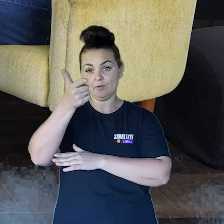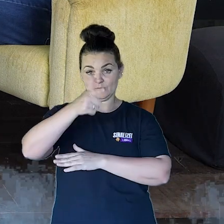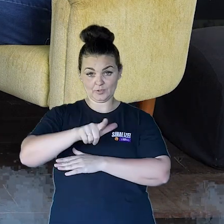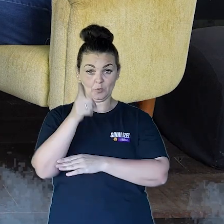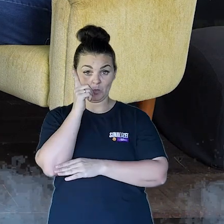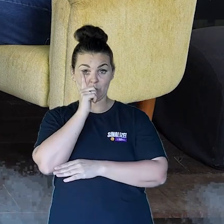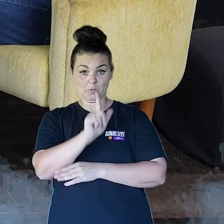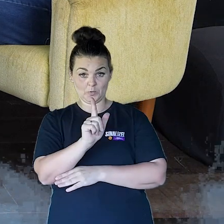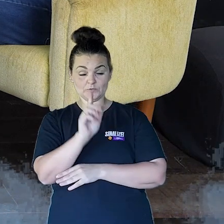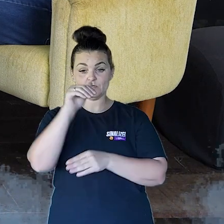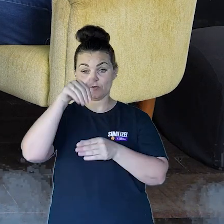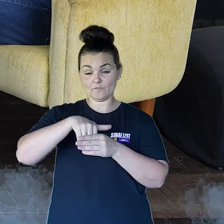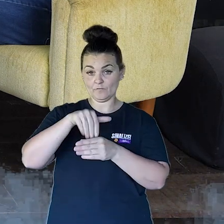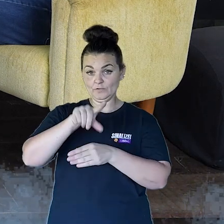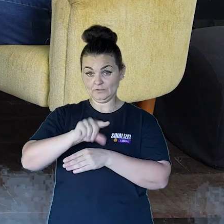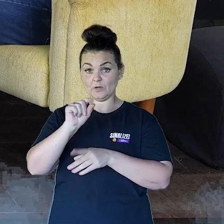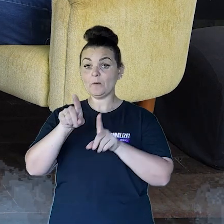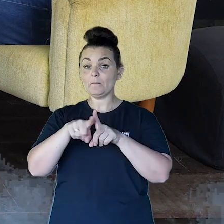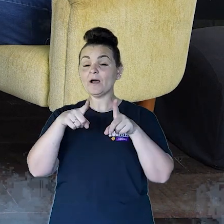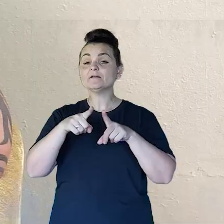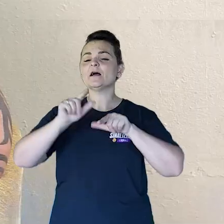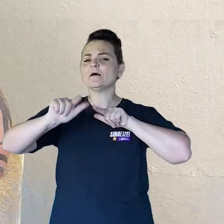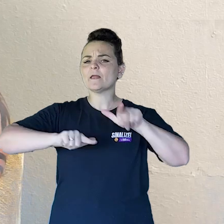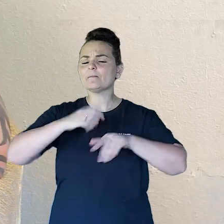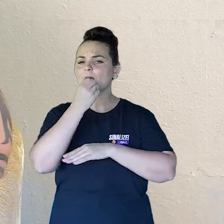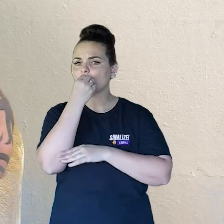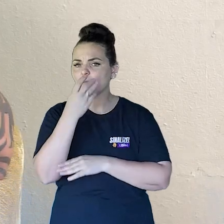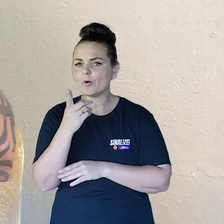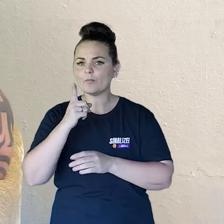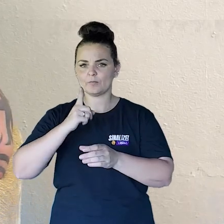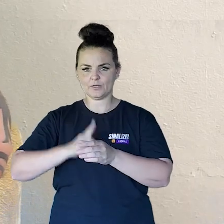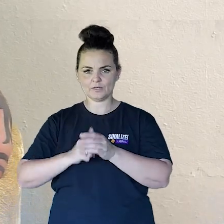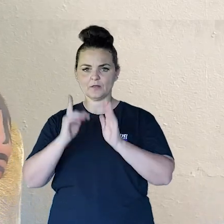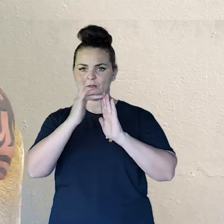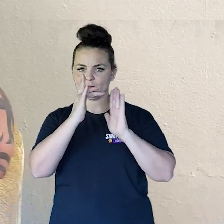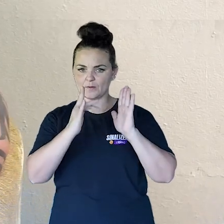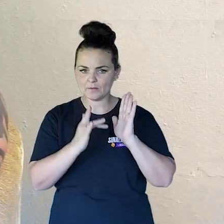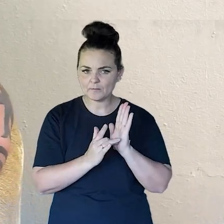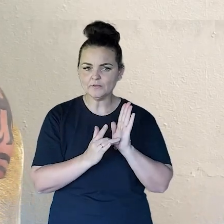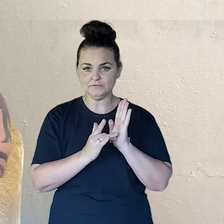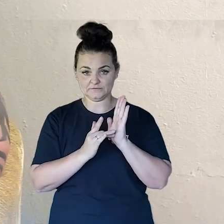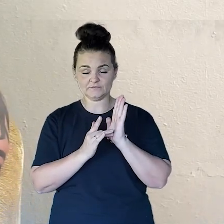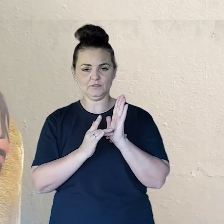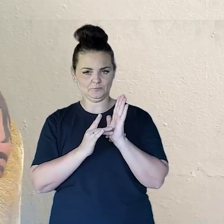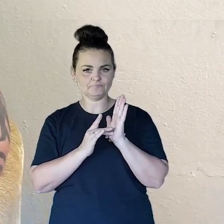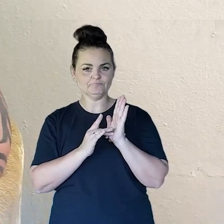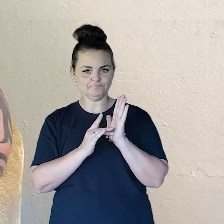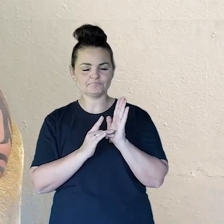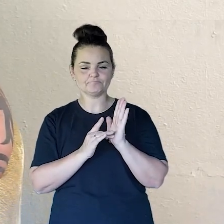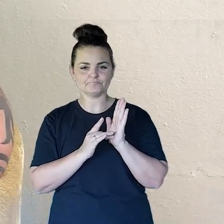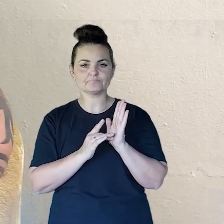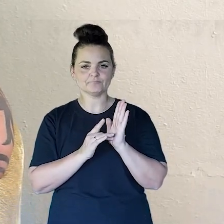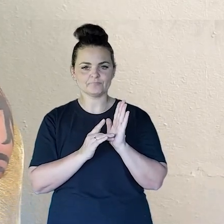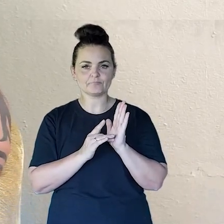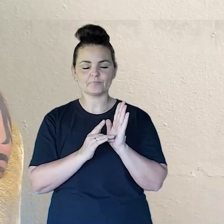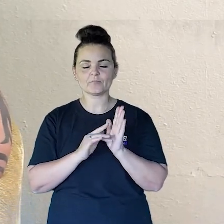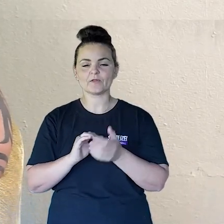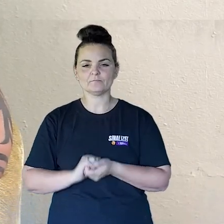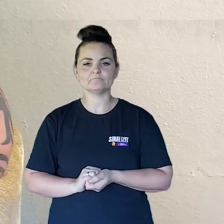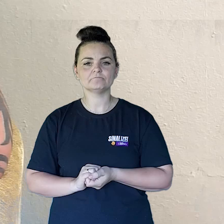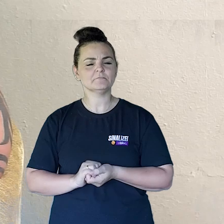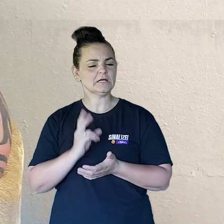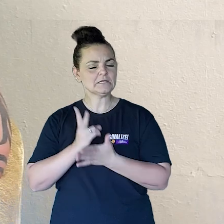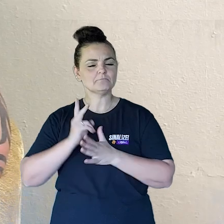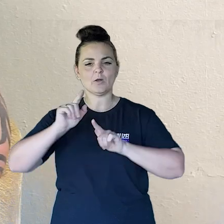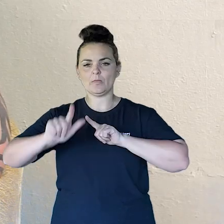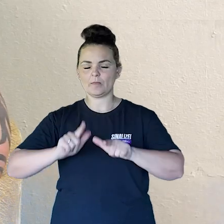vocês, trabalhar no que é bom para a cidade. Independente se é uma pauta que dá voto, que gera repercussão ou não. Trabalhar para a